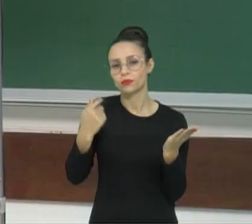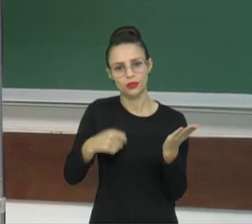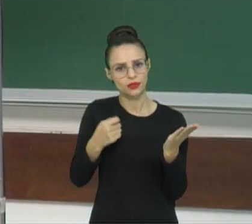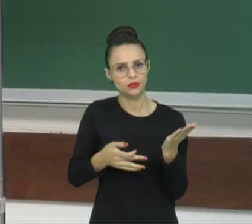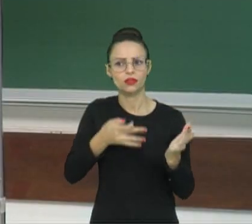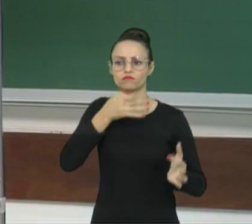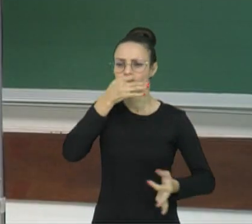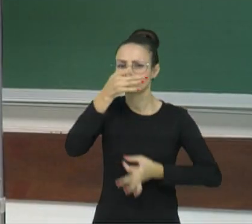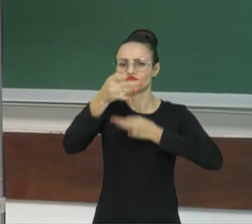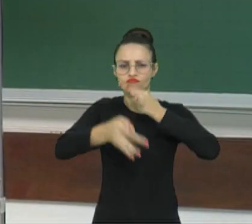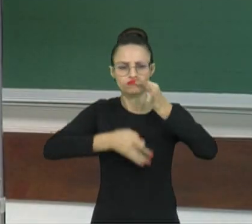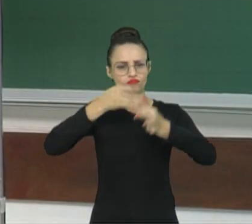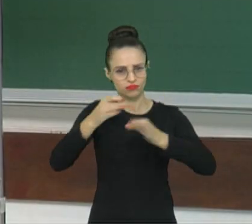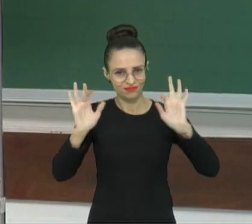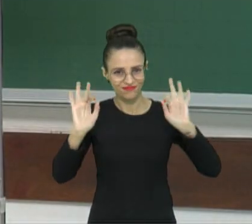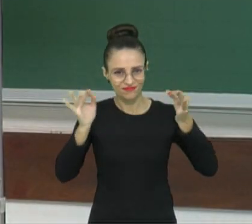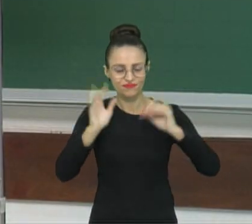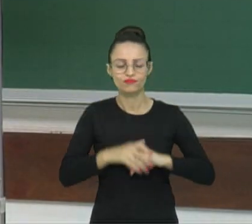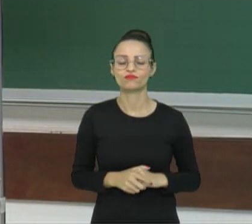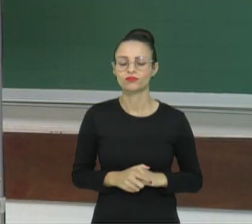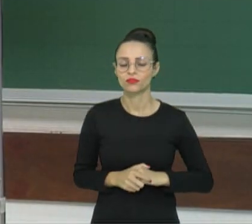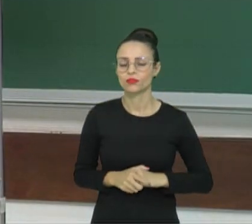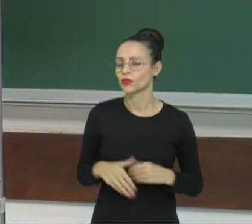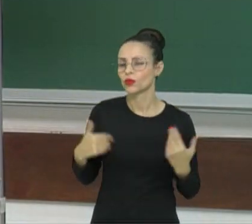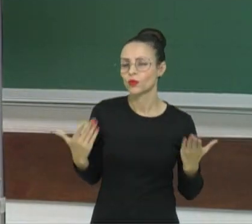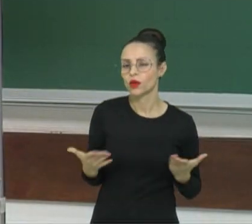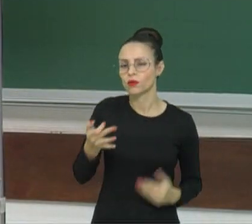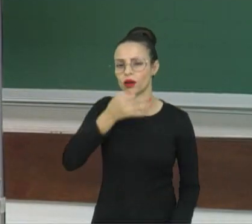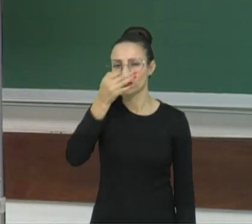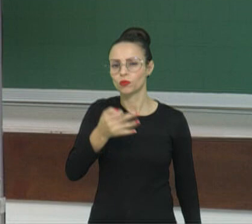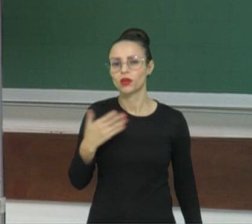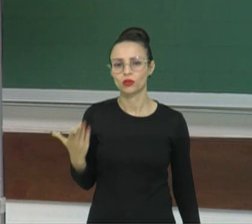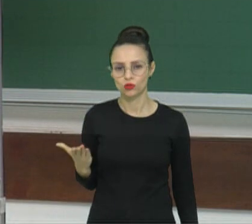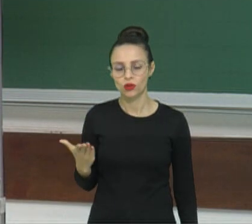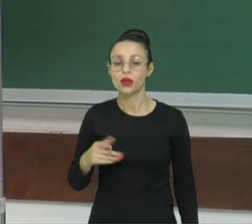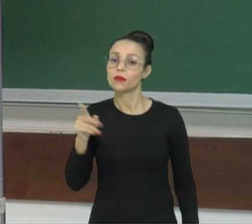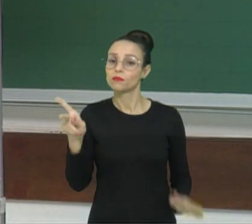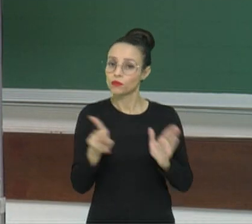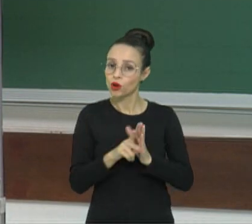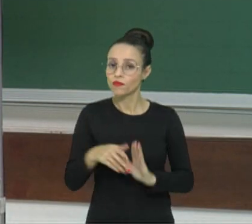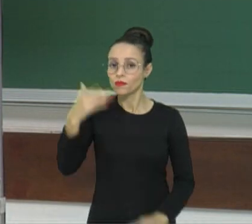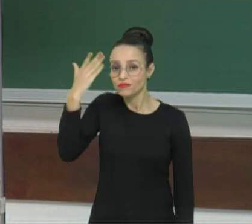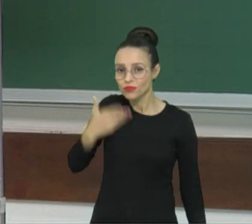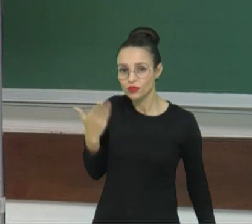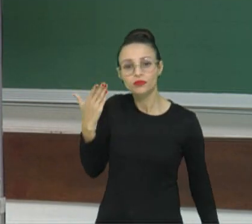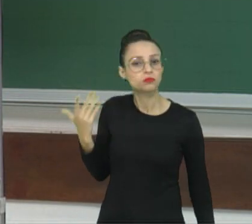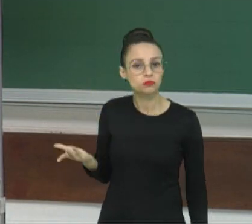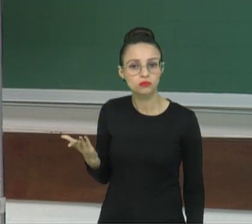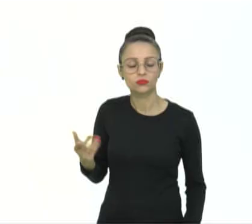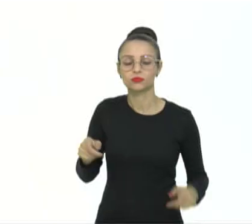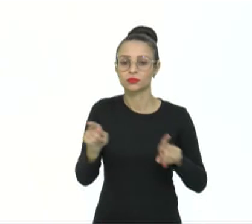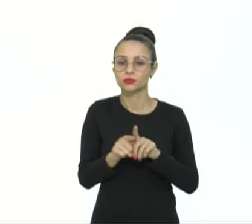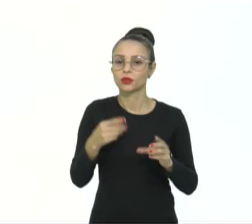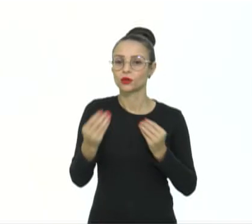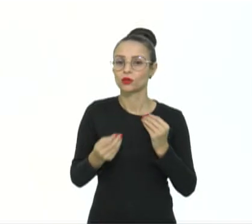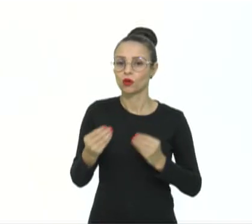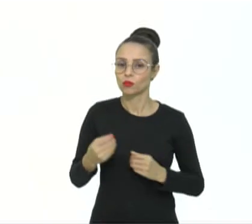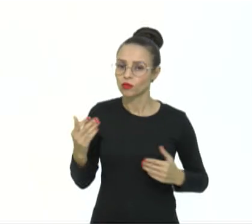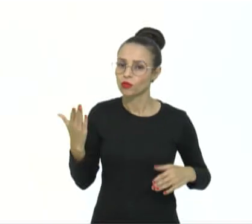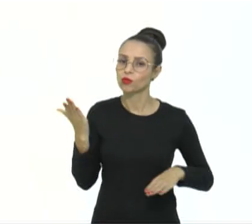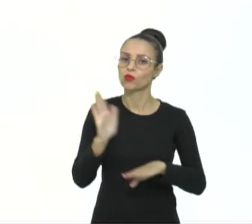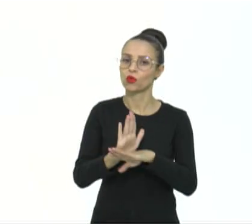de argumentação, certo? Qual é esse argumento? Que argumento, professor? O argumento de evidência. E como ele contribui